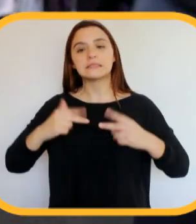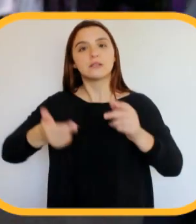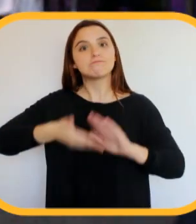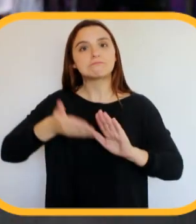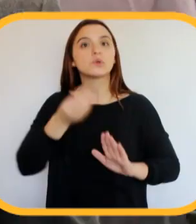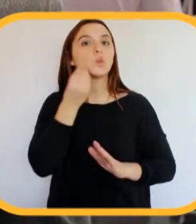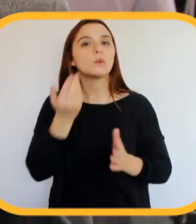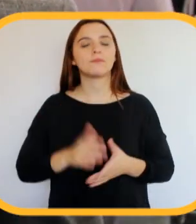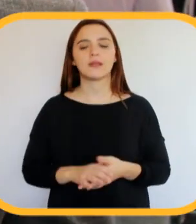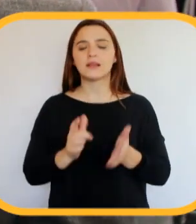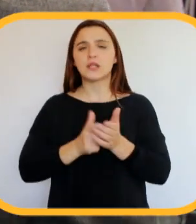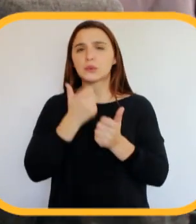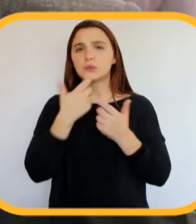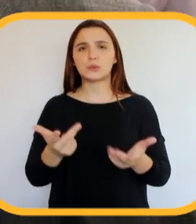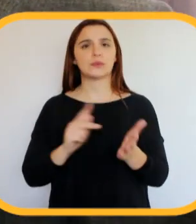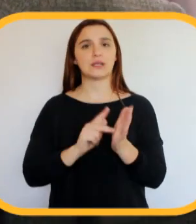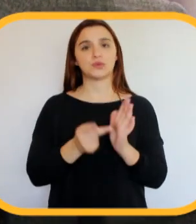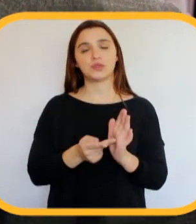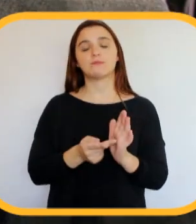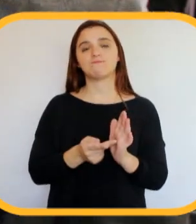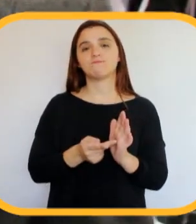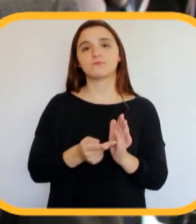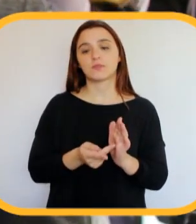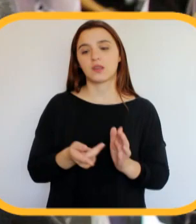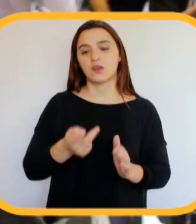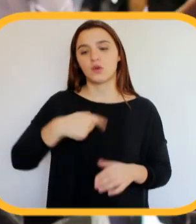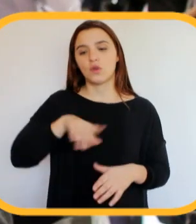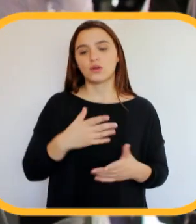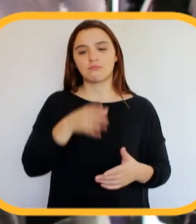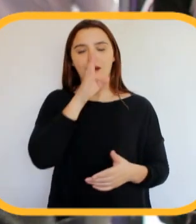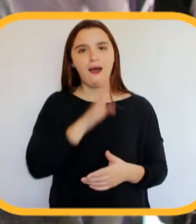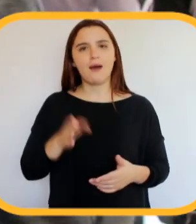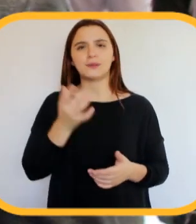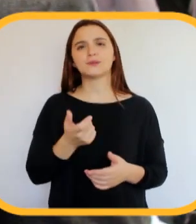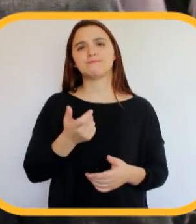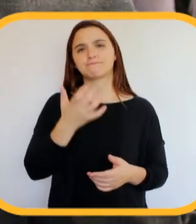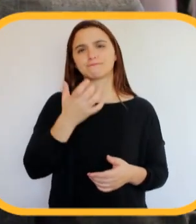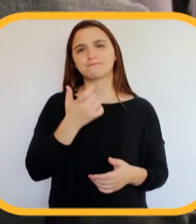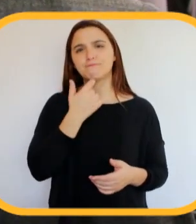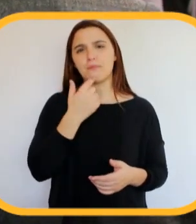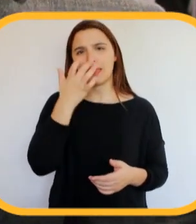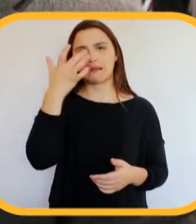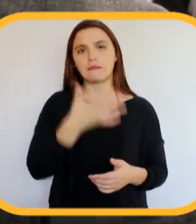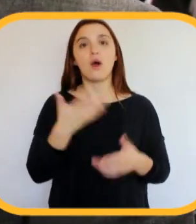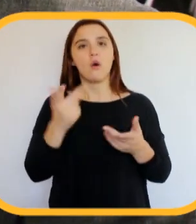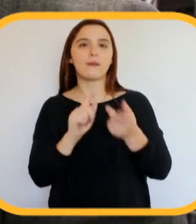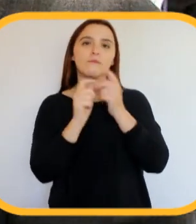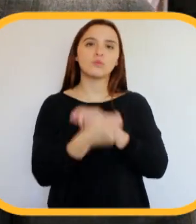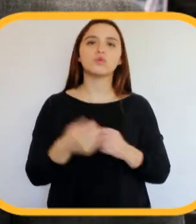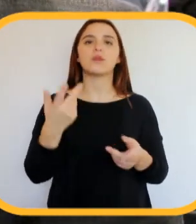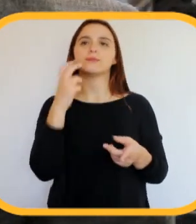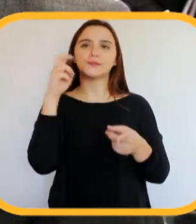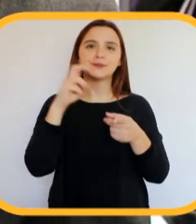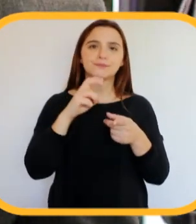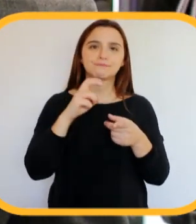acelerar esta transição. It takes everything. It takes technology that we like used to use coal, you know, a lot of coal, and now we go to solar and wind.